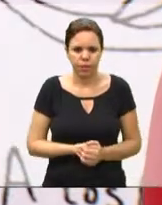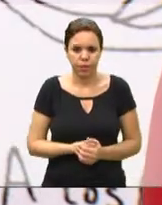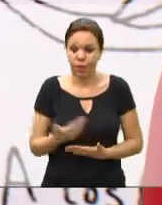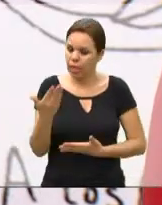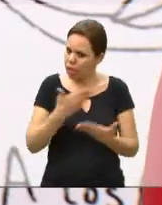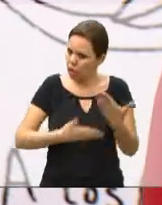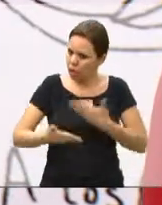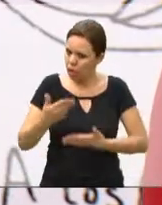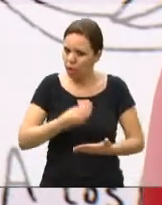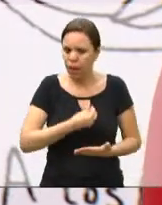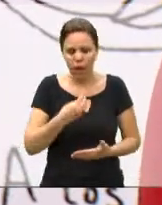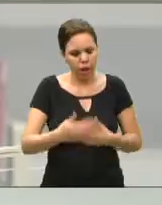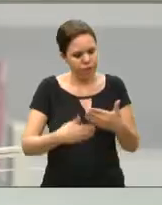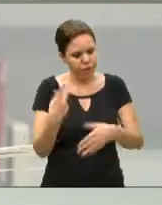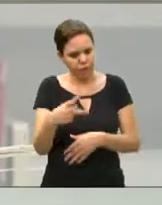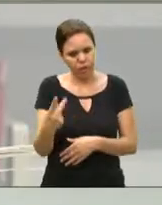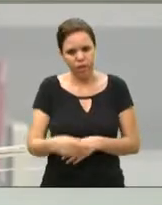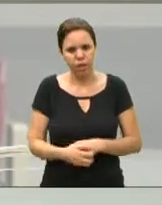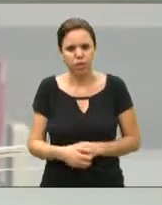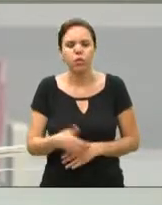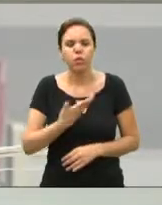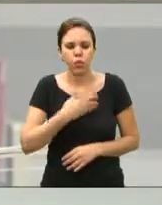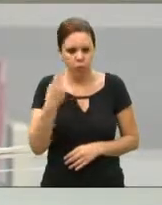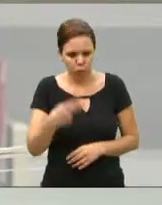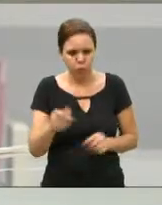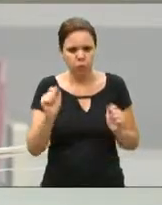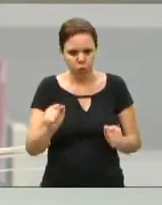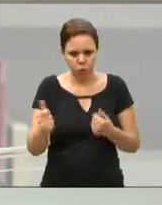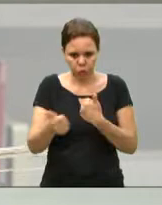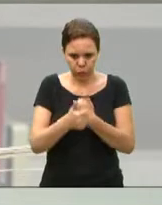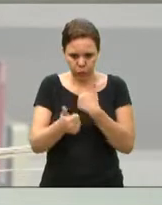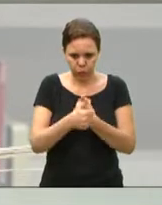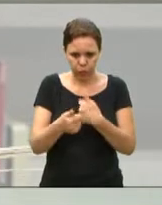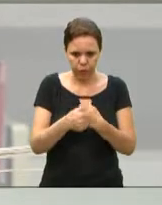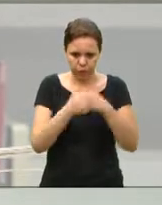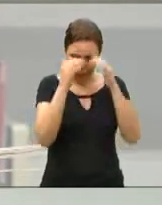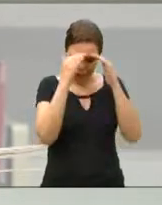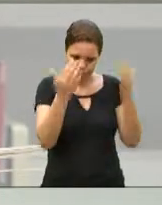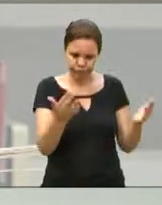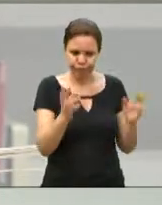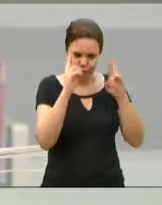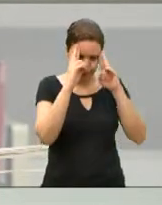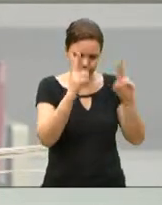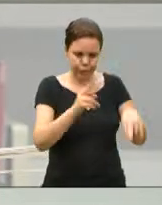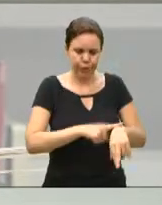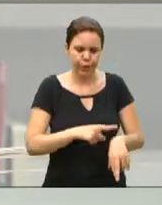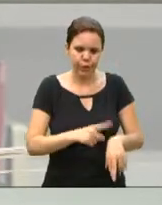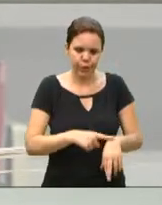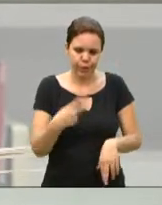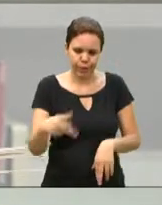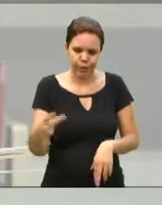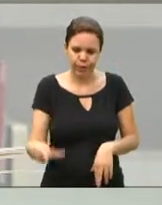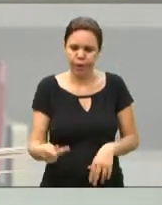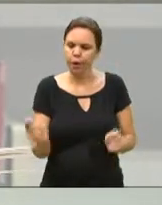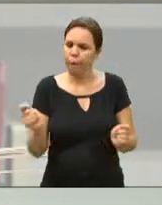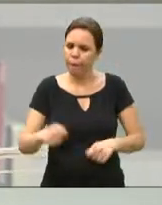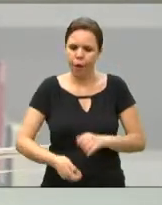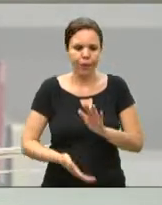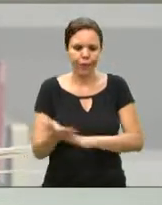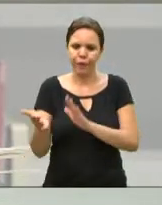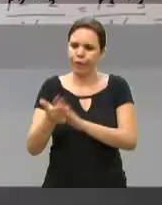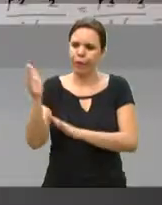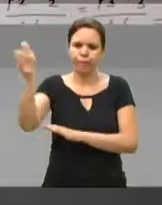atrapalhe aquela rotina de estudo dele. Os amigos dele mais próximos vão ter que compreender que o momento que ele está vivendo não possibilita esse tipo